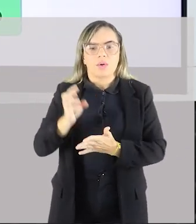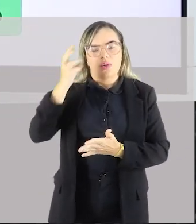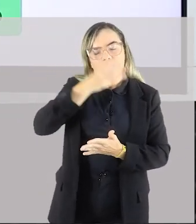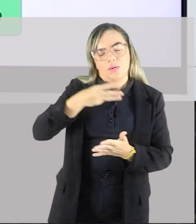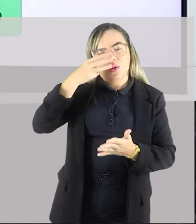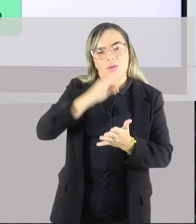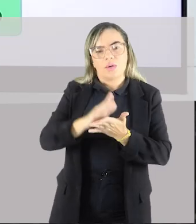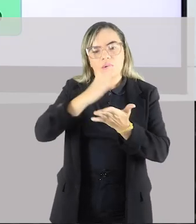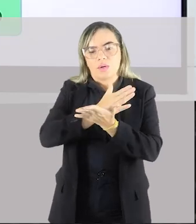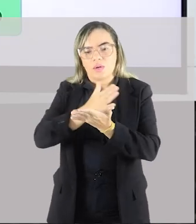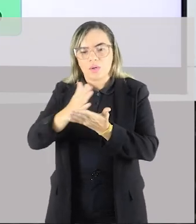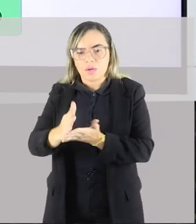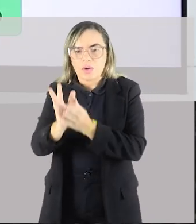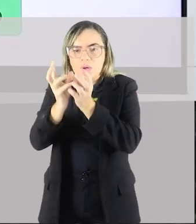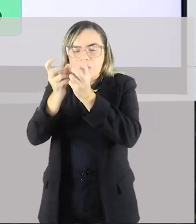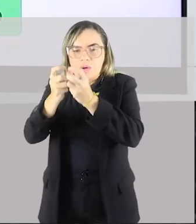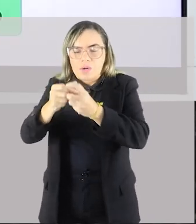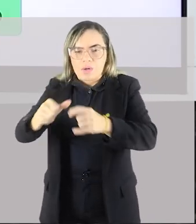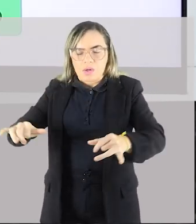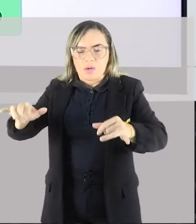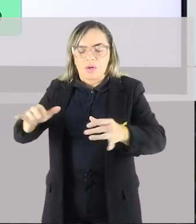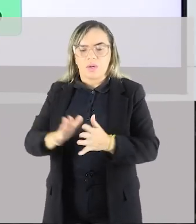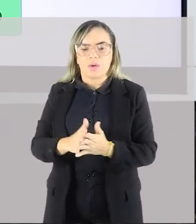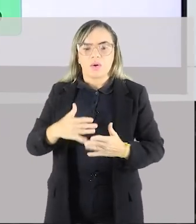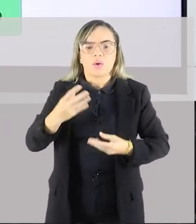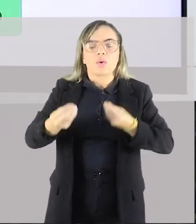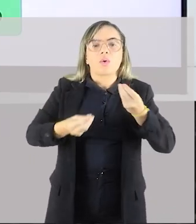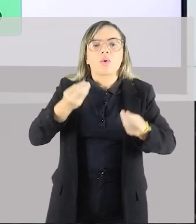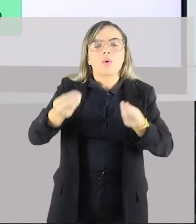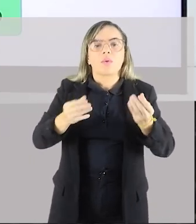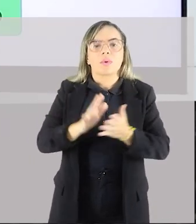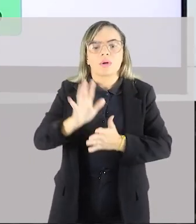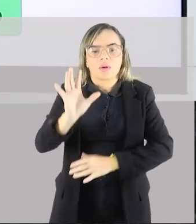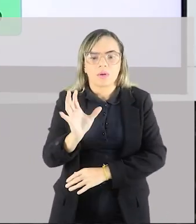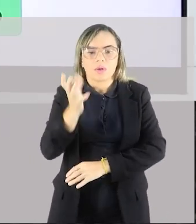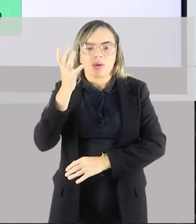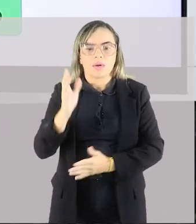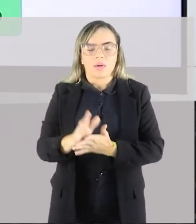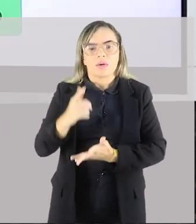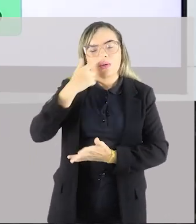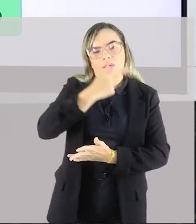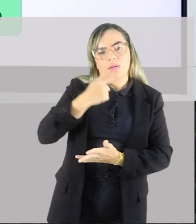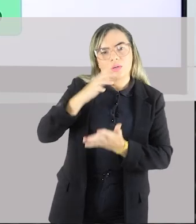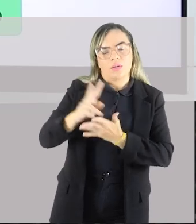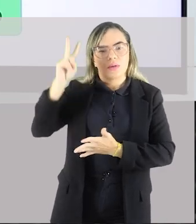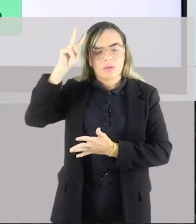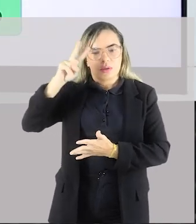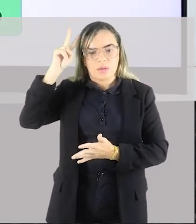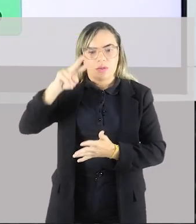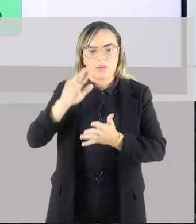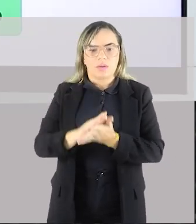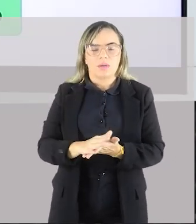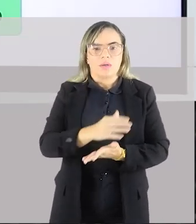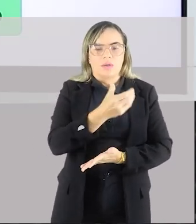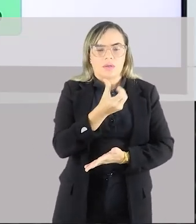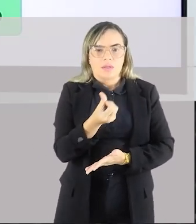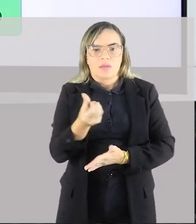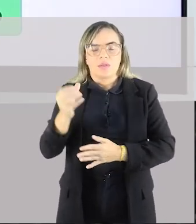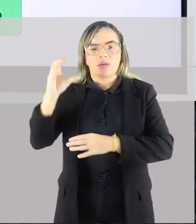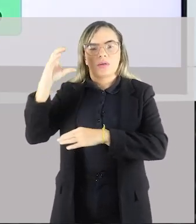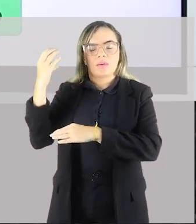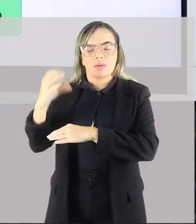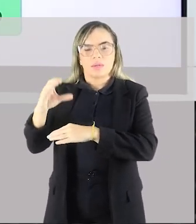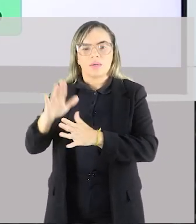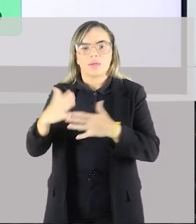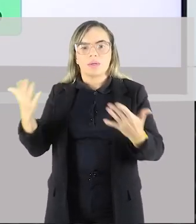vai começar a quebrar ele, tá certo? Como que isso vai ocorrer? Essa glicose, lembra que ela tem 6 carbonos, né? O